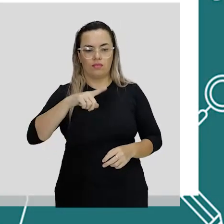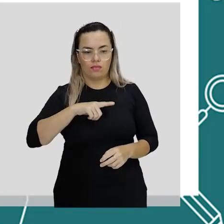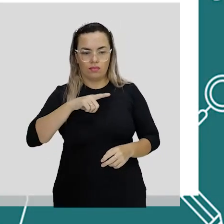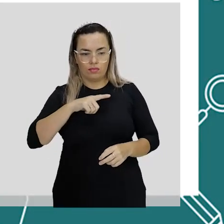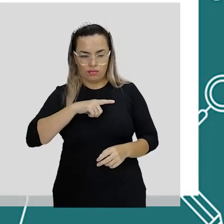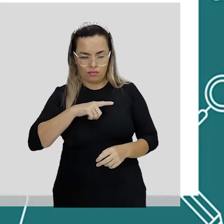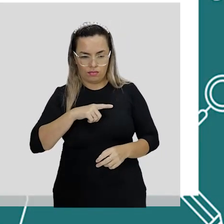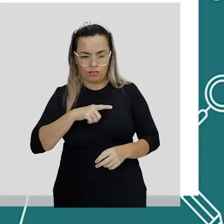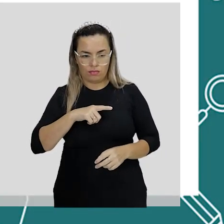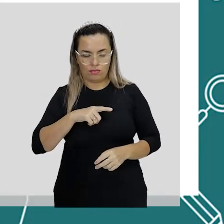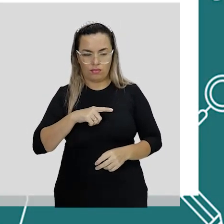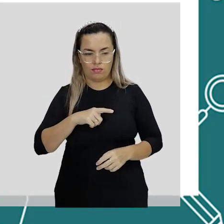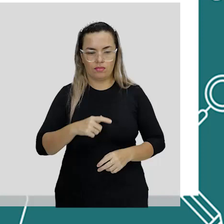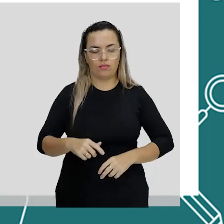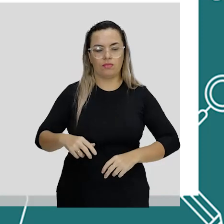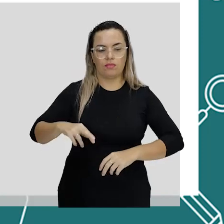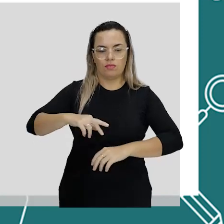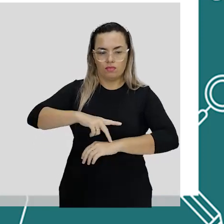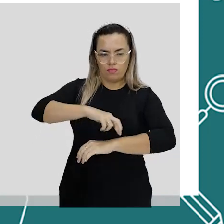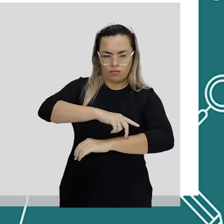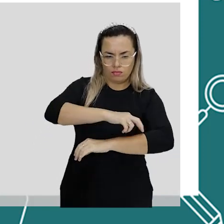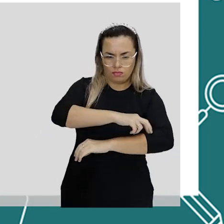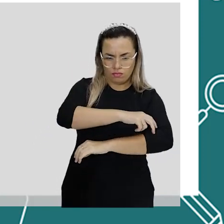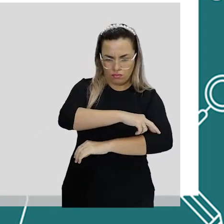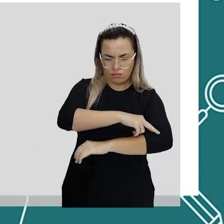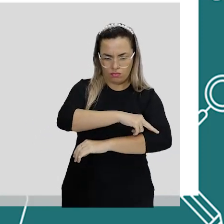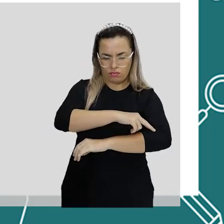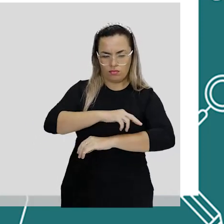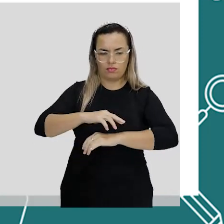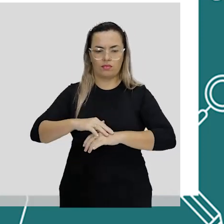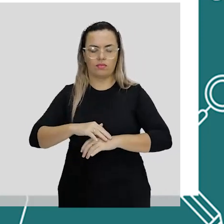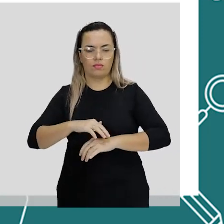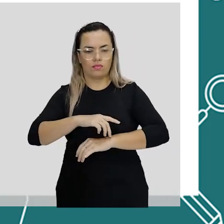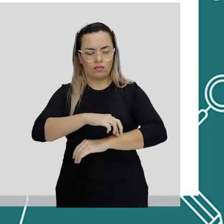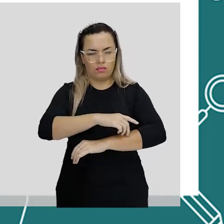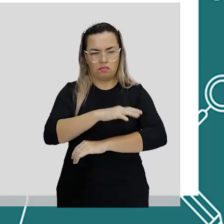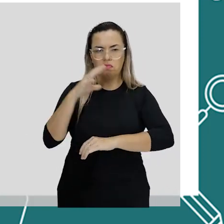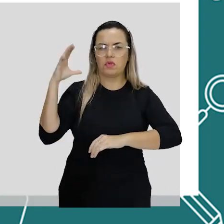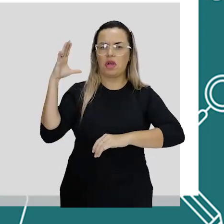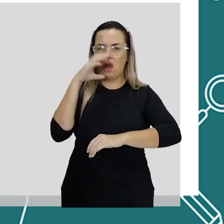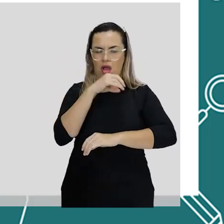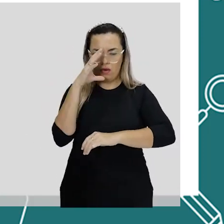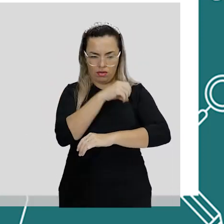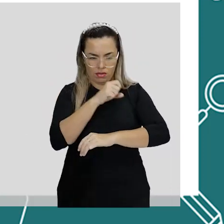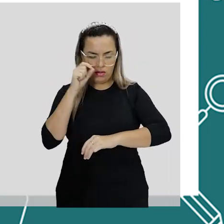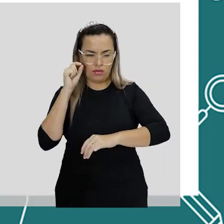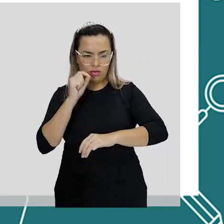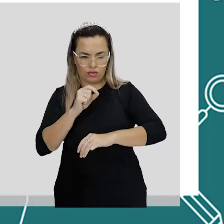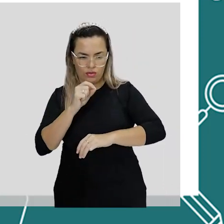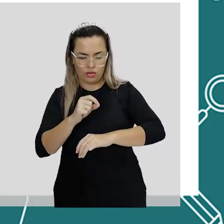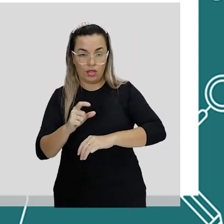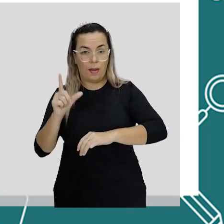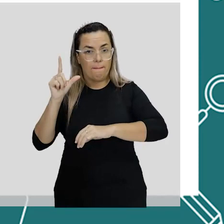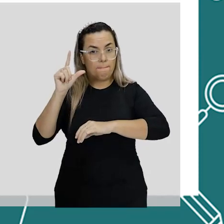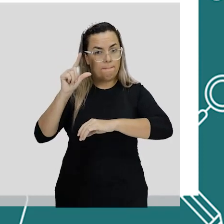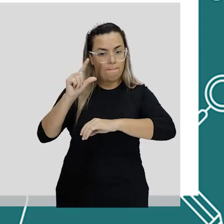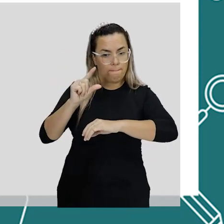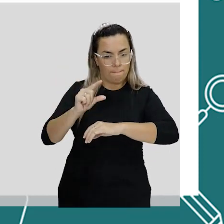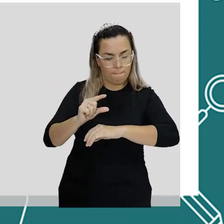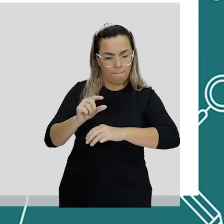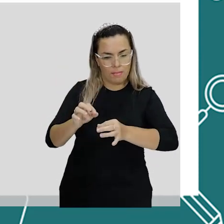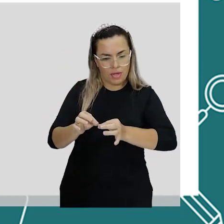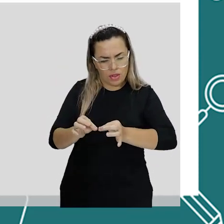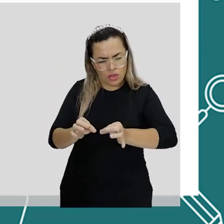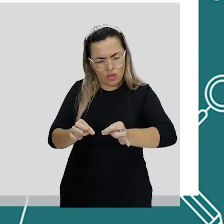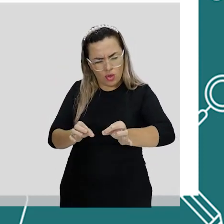corridas rasas. O que são as corridas rasas? São aquelas corridas mais rápidas, são as mais curtinhas do